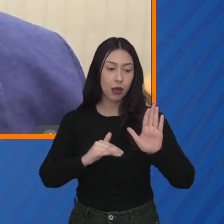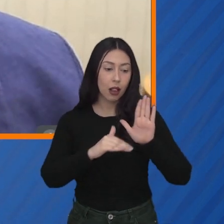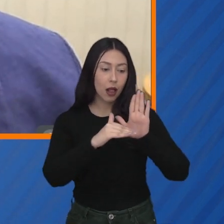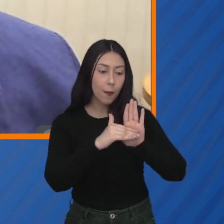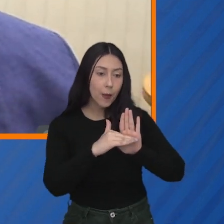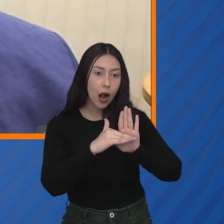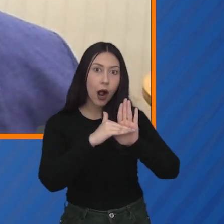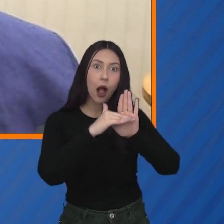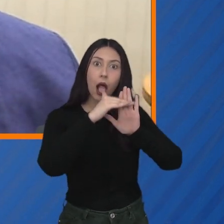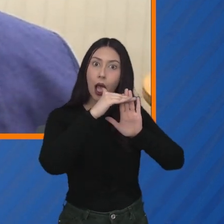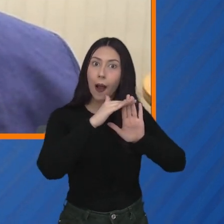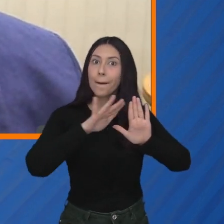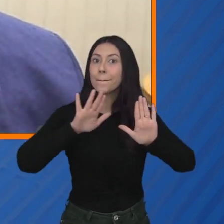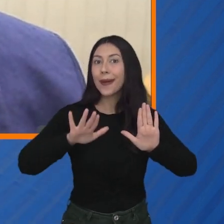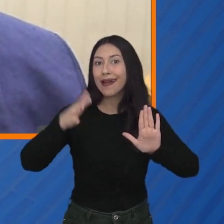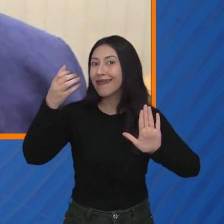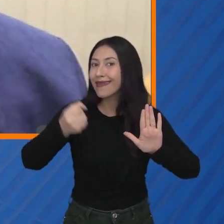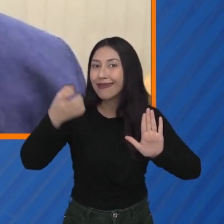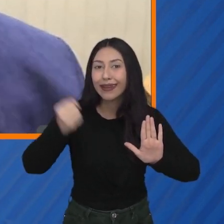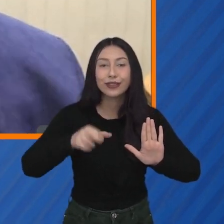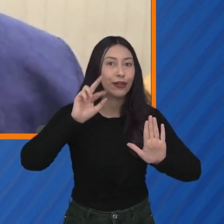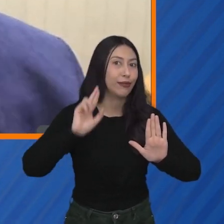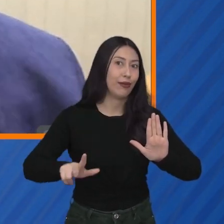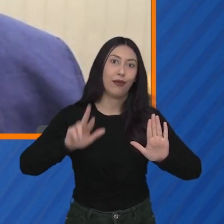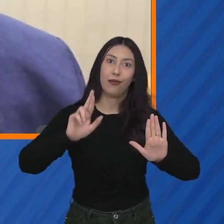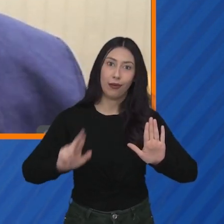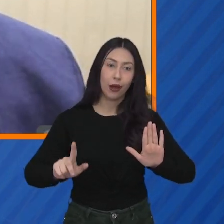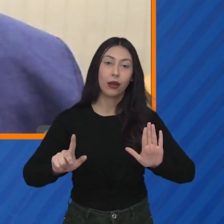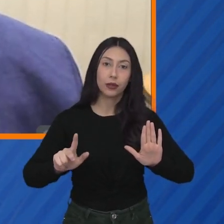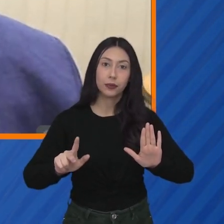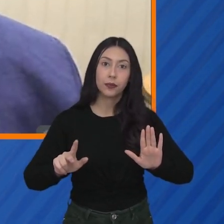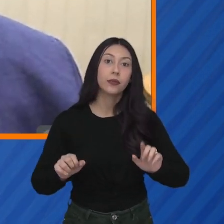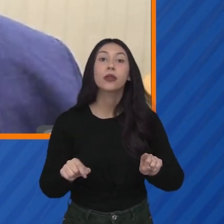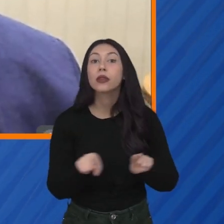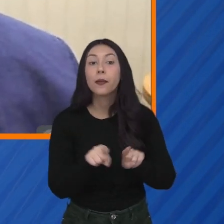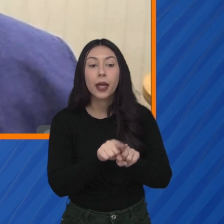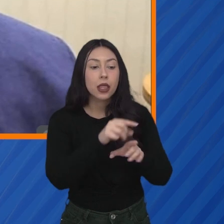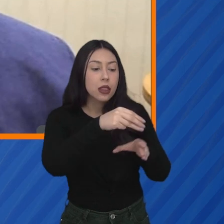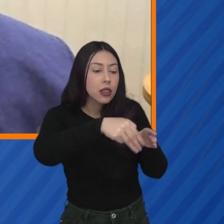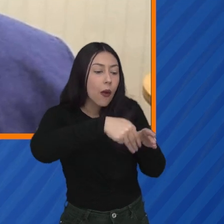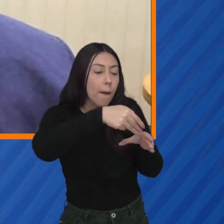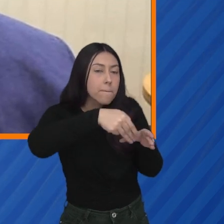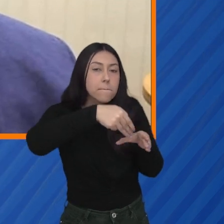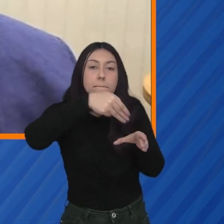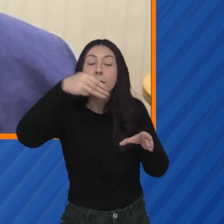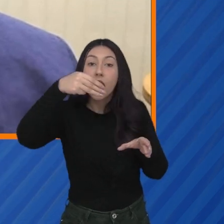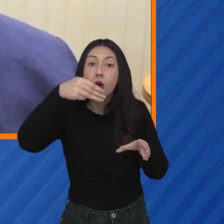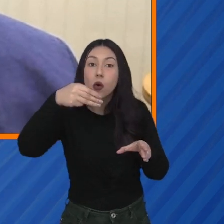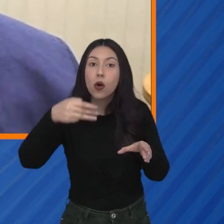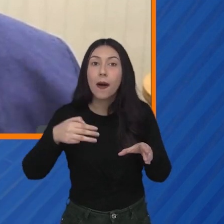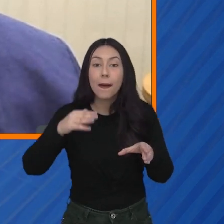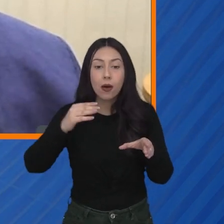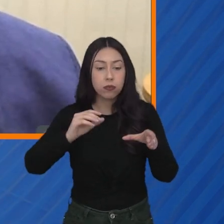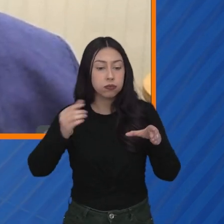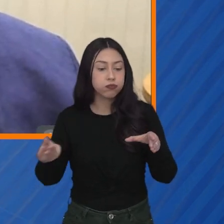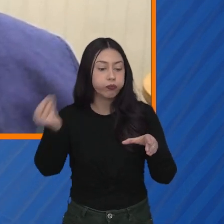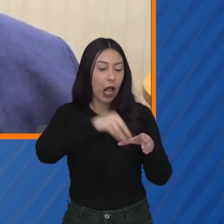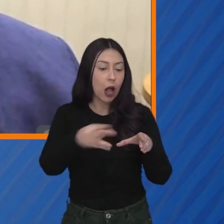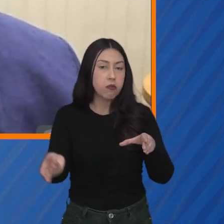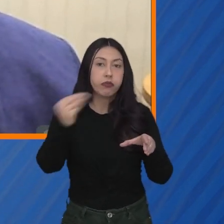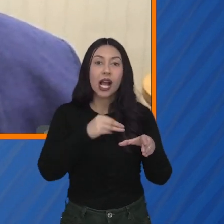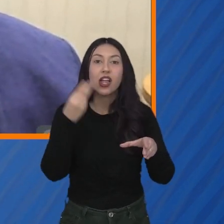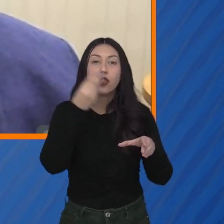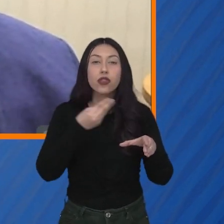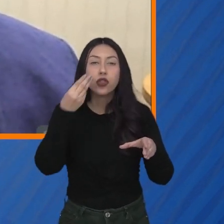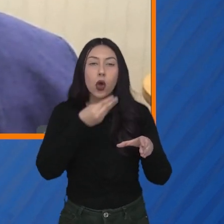que aumenta o volume e que, na verdade, não é leite, né? Você está fraudando o leite. No caso do mel, a gente tem adição